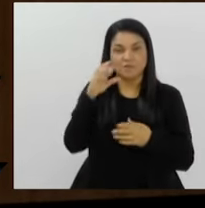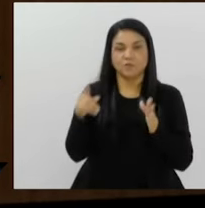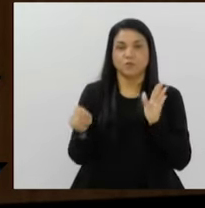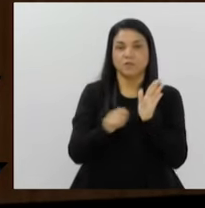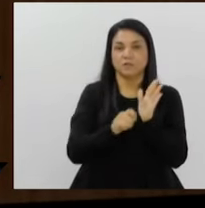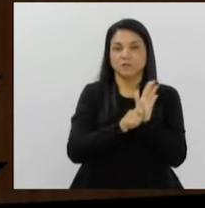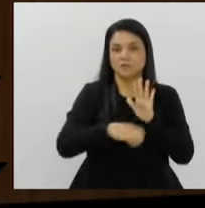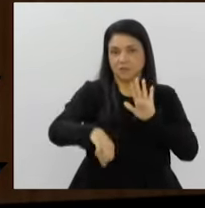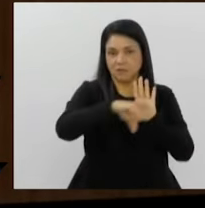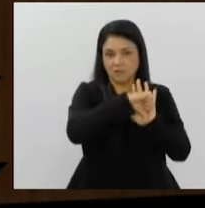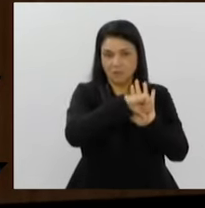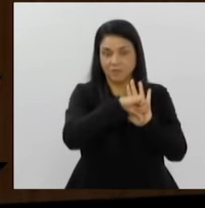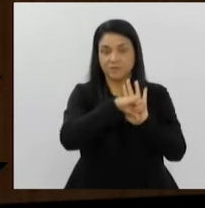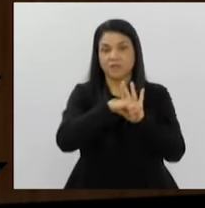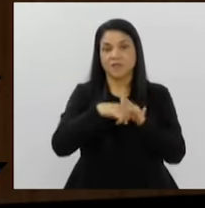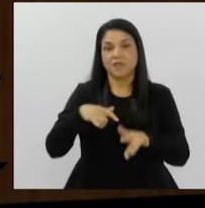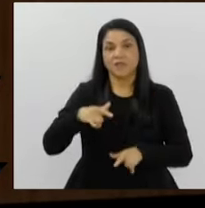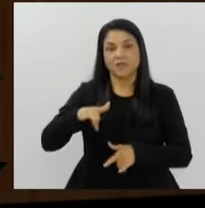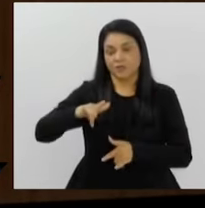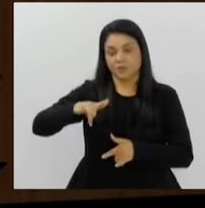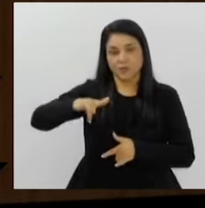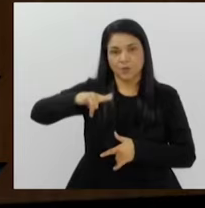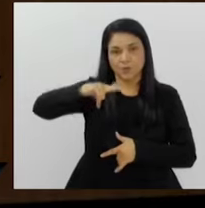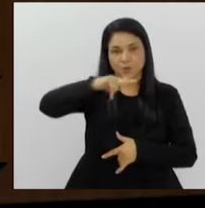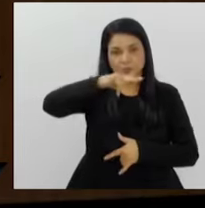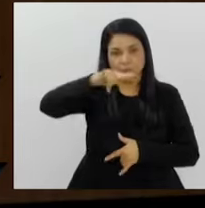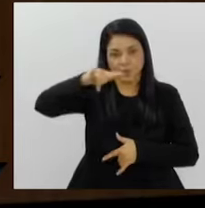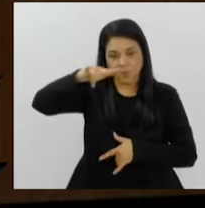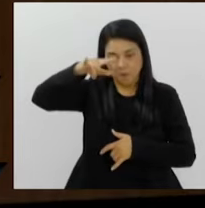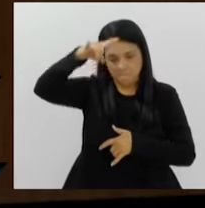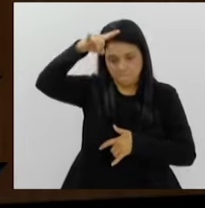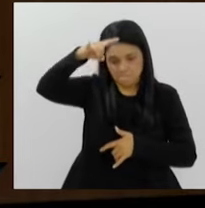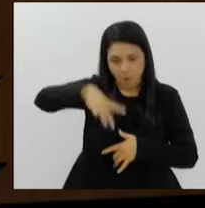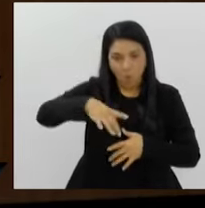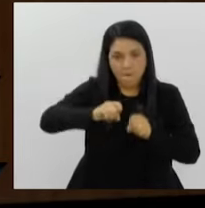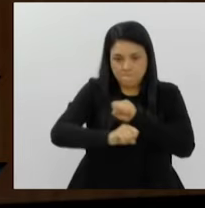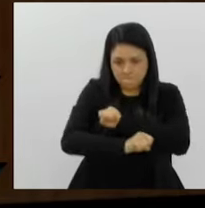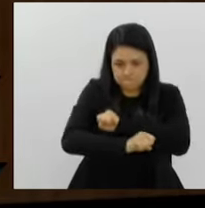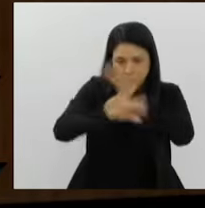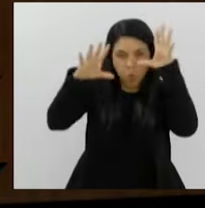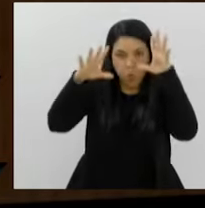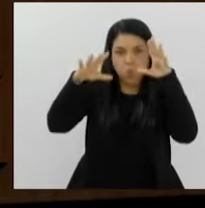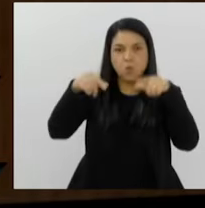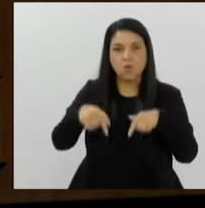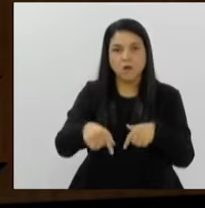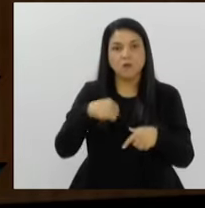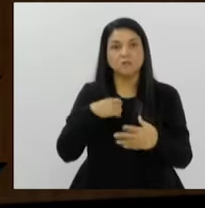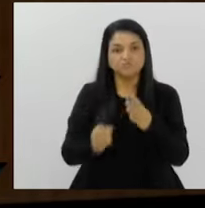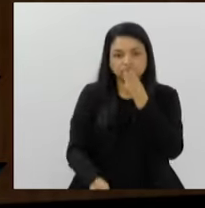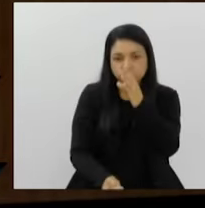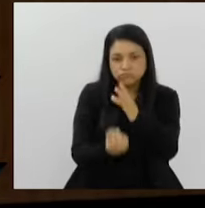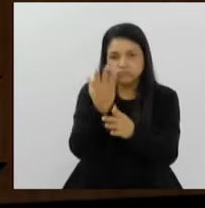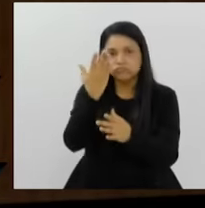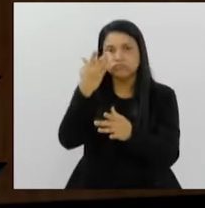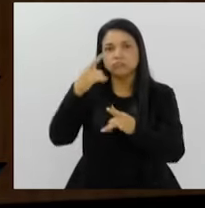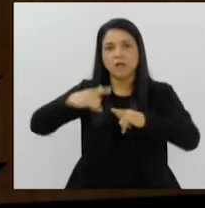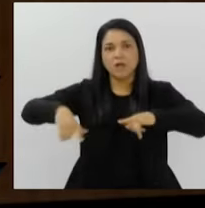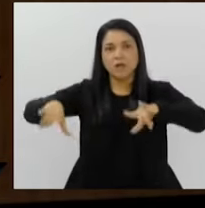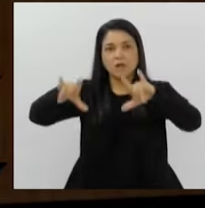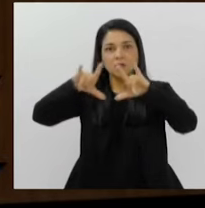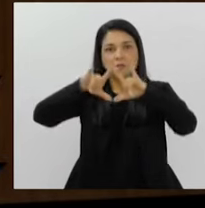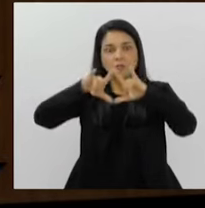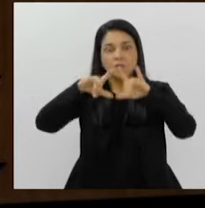drones lançadores de granada, com isso estamos percebendo o surgimento do